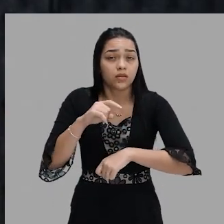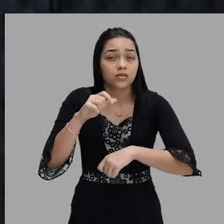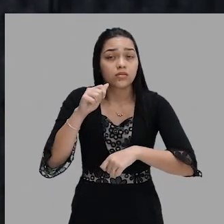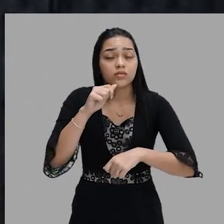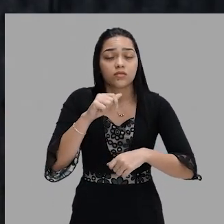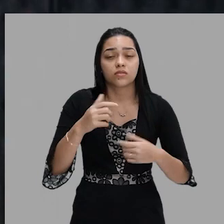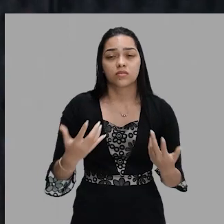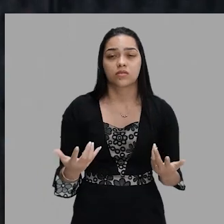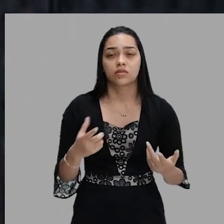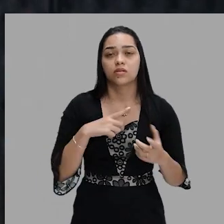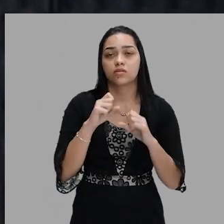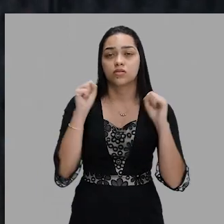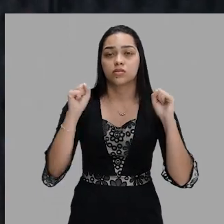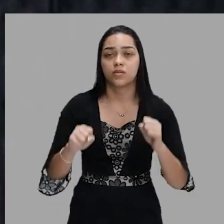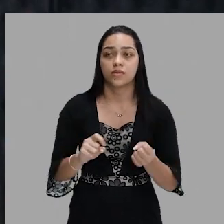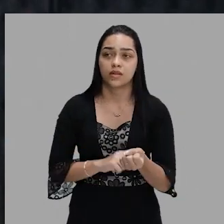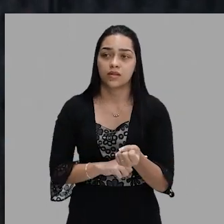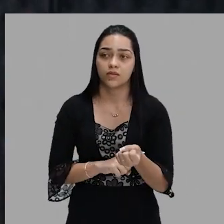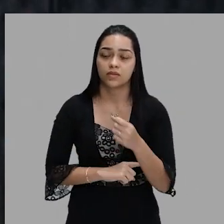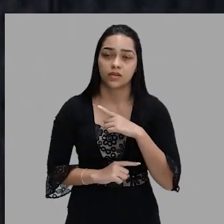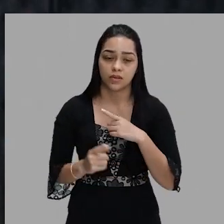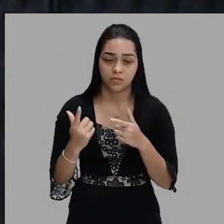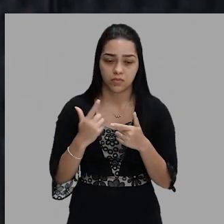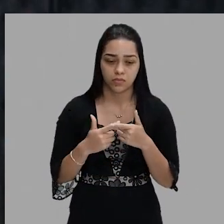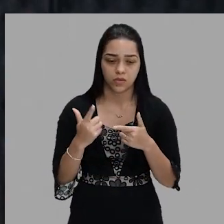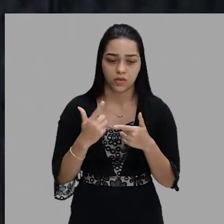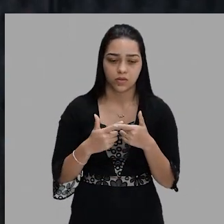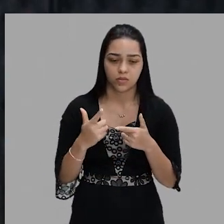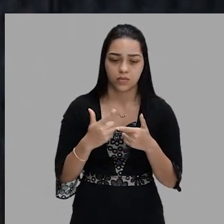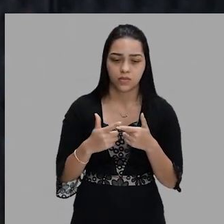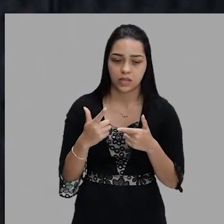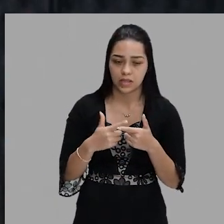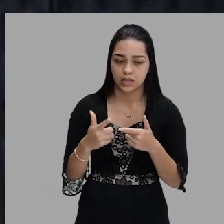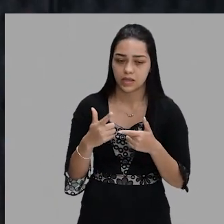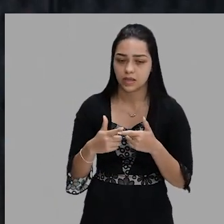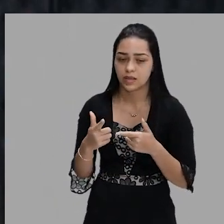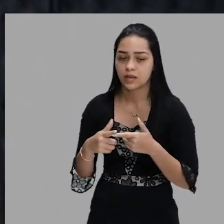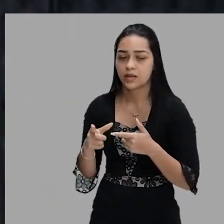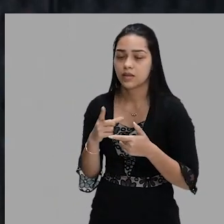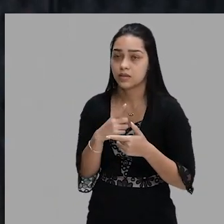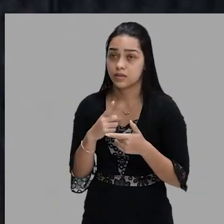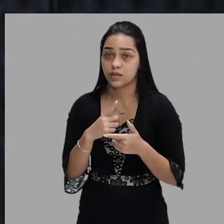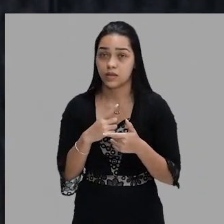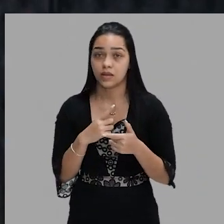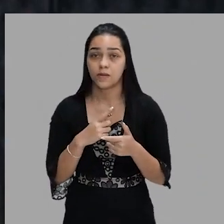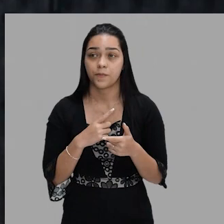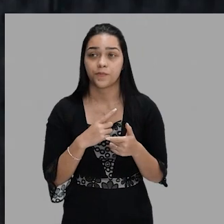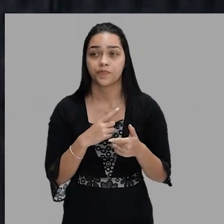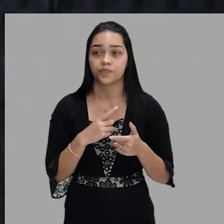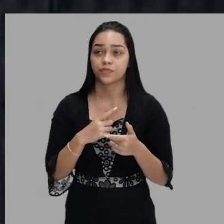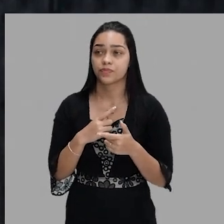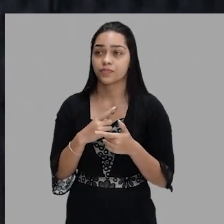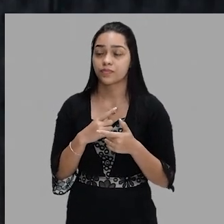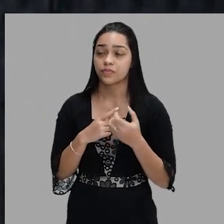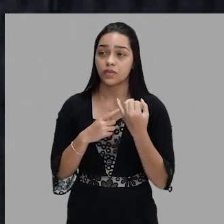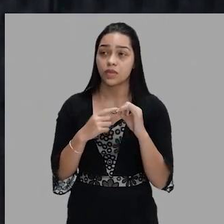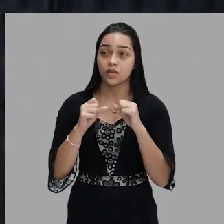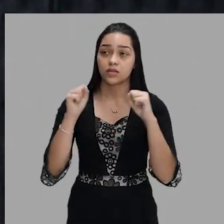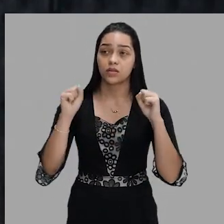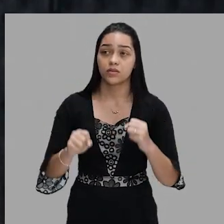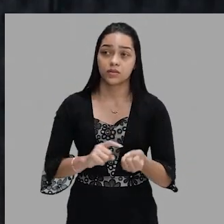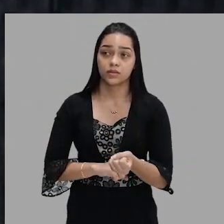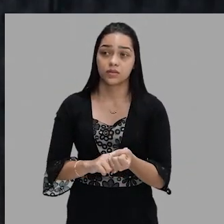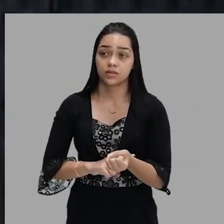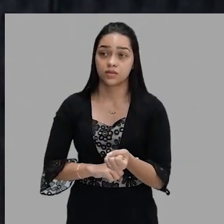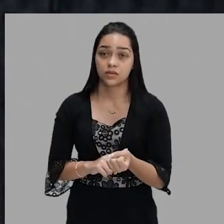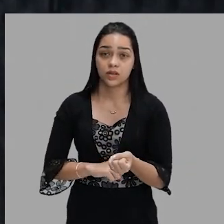Ora, se você tem um sistema nervoso que está com problema na sua bainha de mielina dos neurônios, se esse sistema nervoso